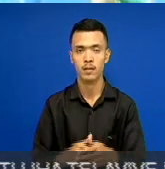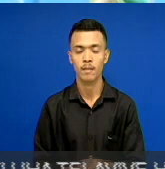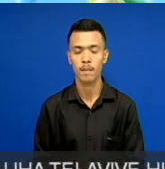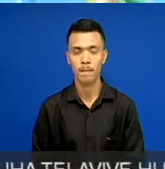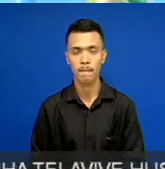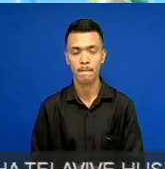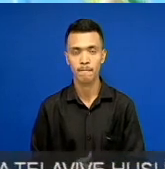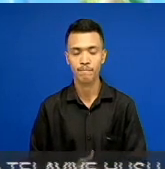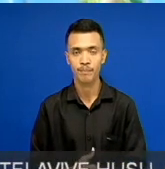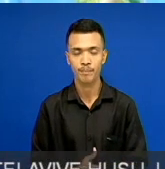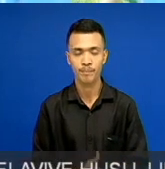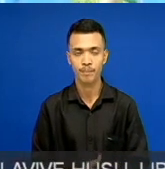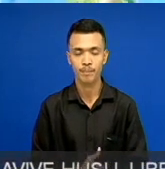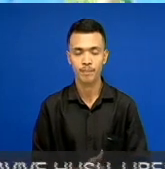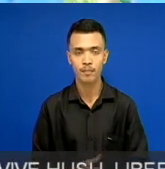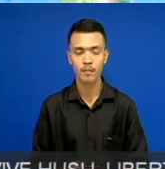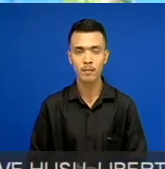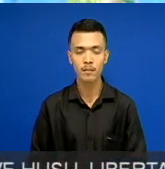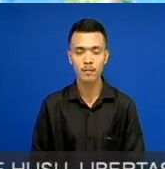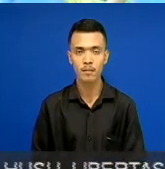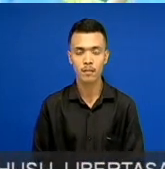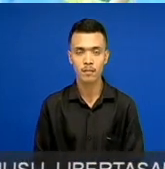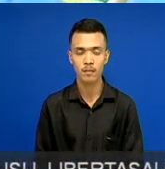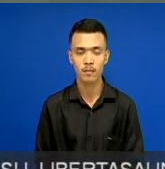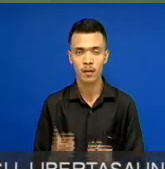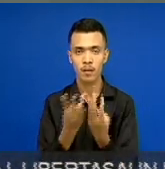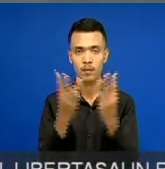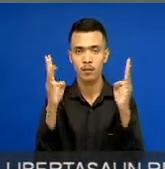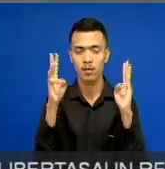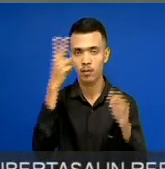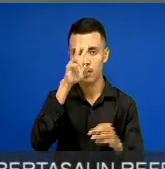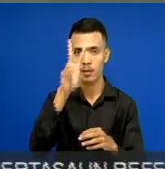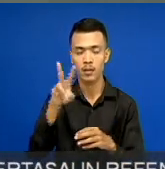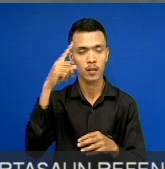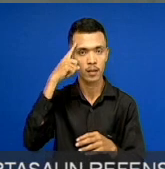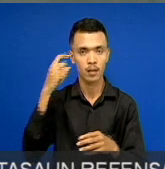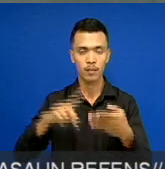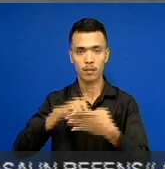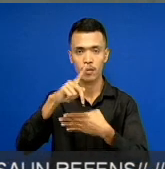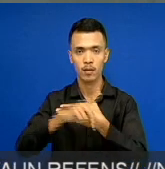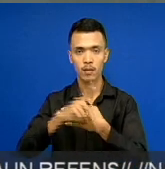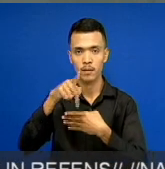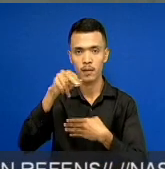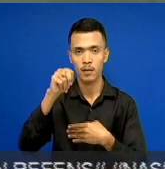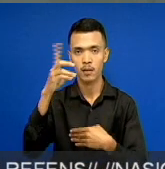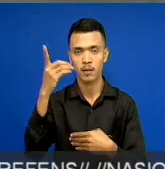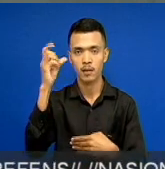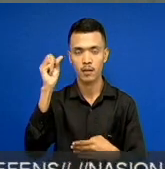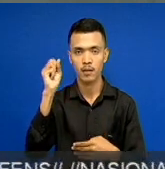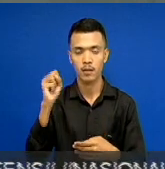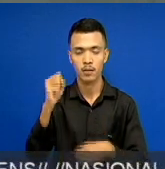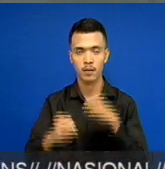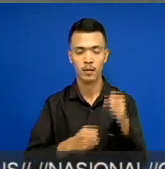ba tu sira tu establece. Tengira ne morune mak osida se hare fal tamai tene programa PNDS mos ko inda dak sira kare kitina